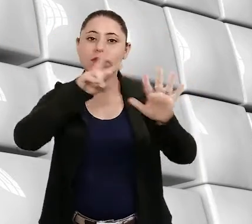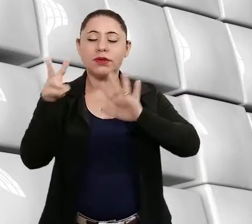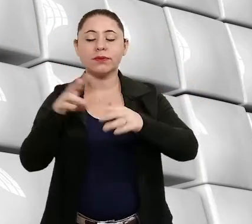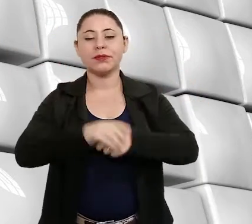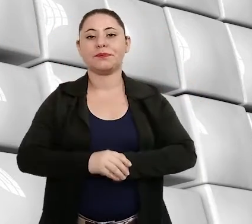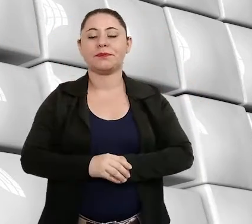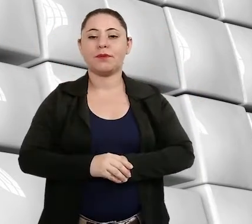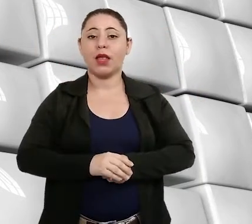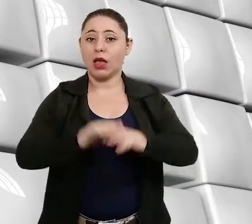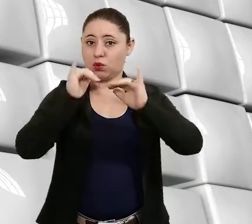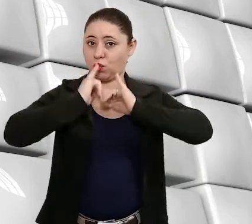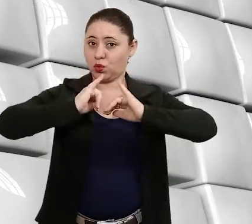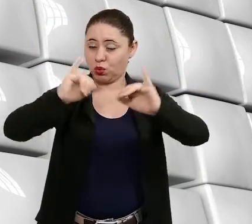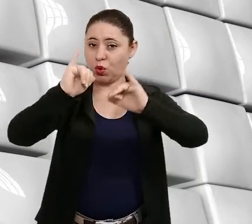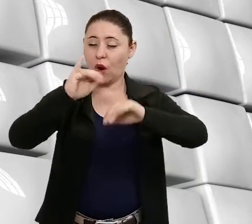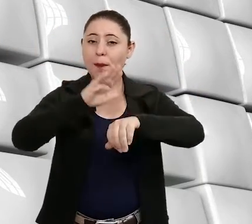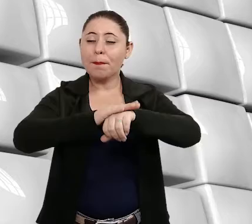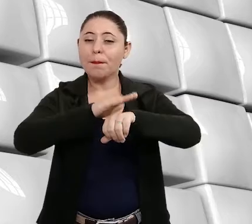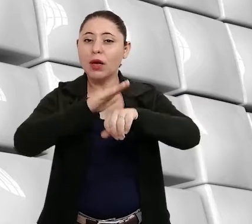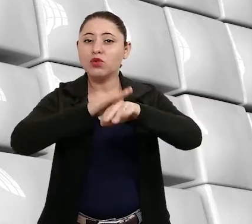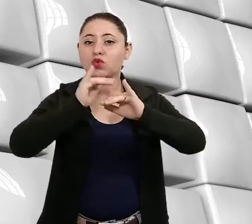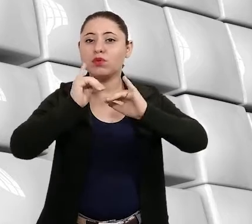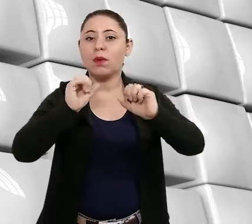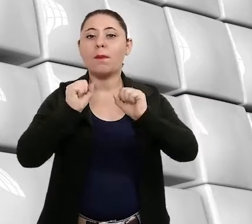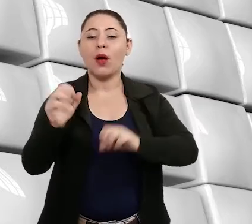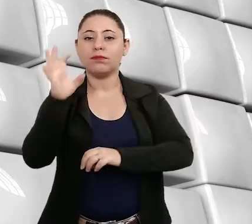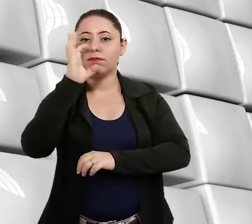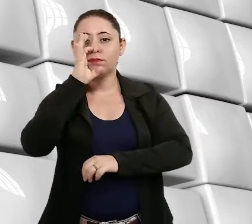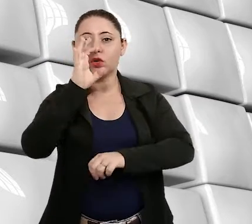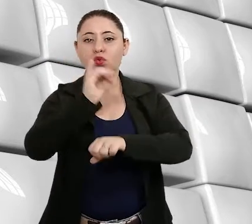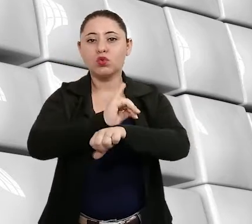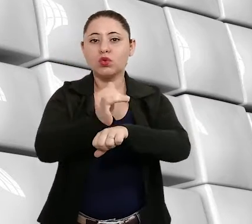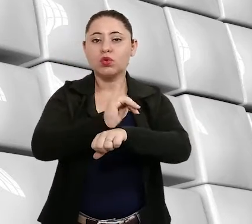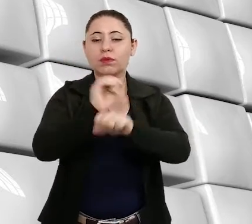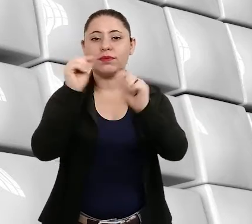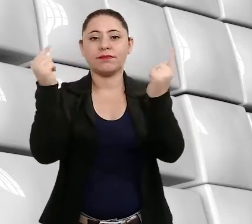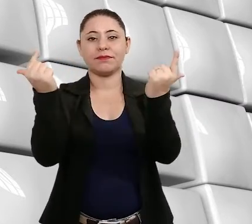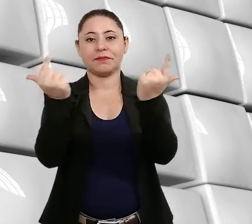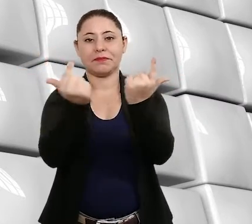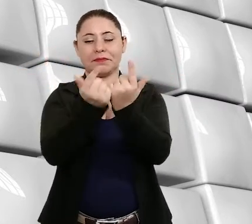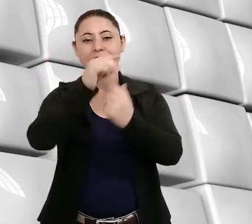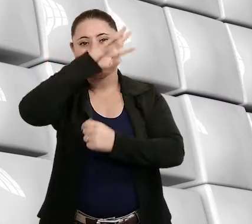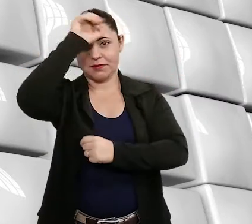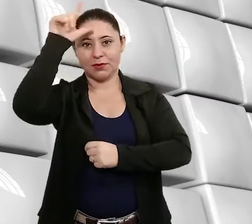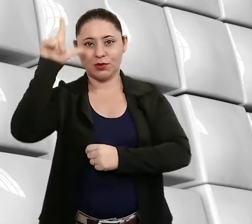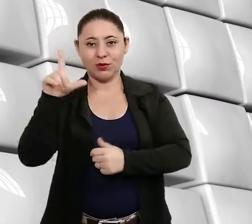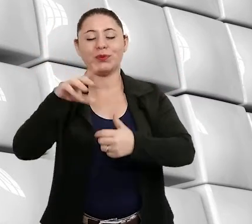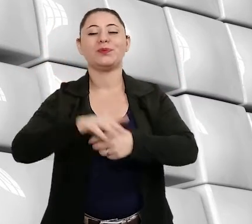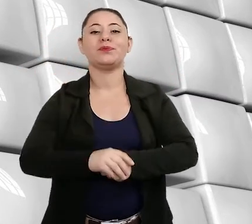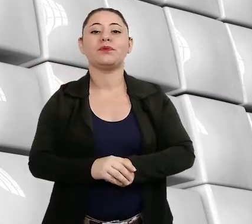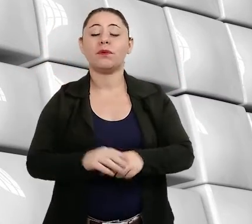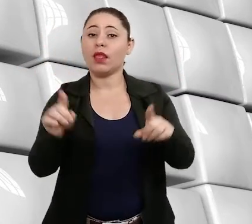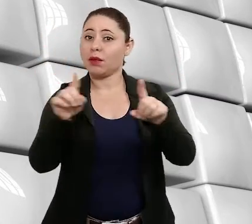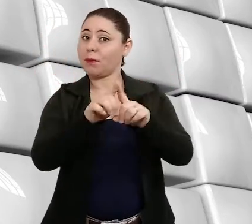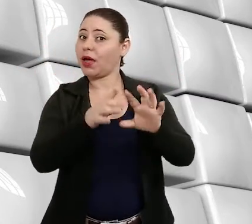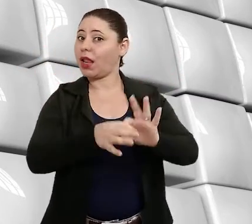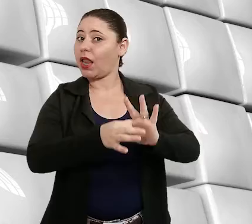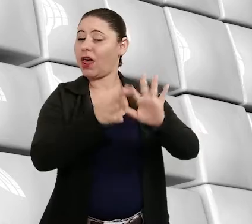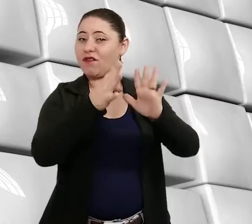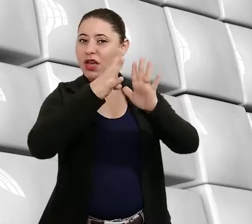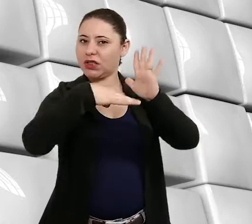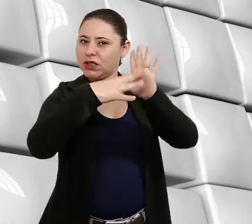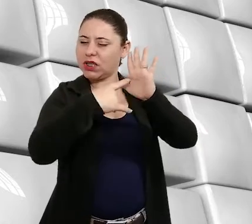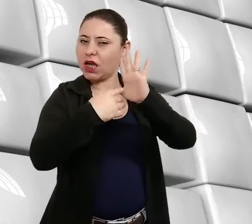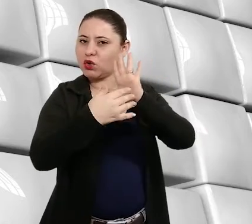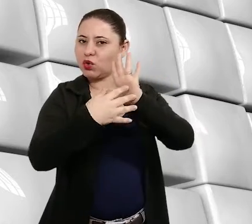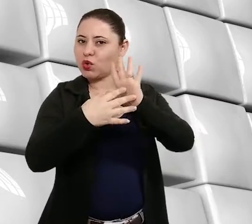da semana. Estas e outras reportagens podem ser conferidas no YouTube da Assembleia Legislativa de Mato Grosso do Sul, com